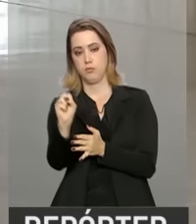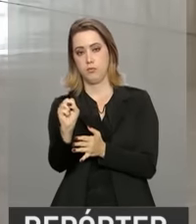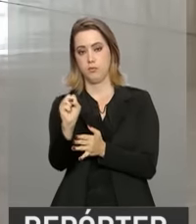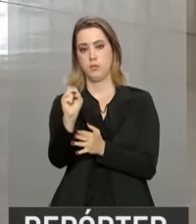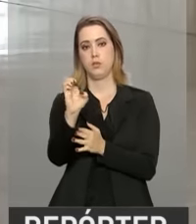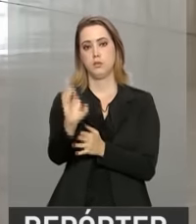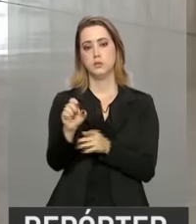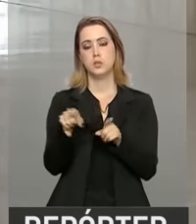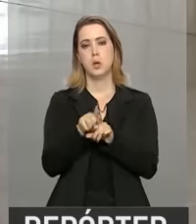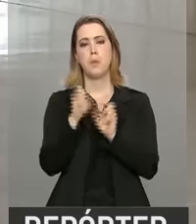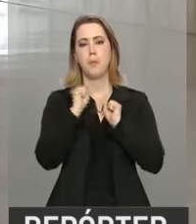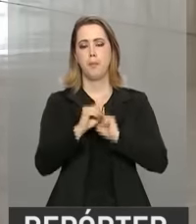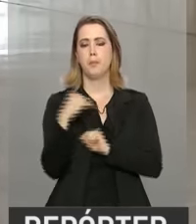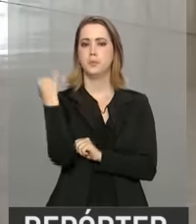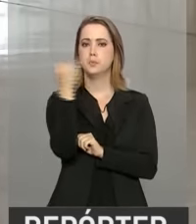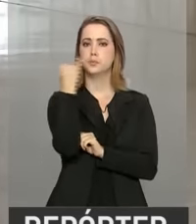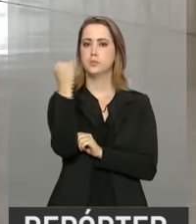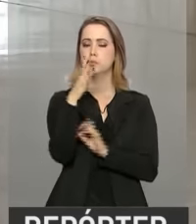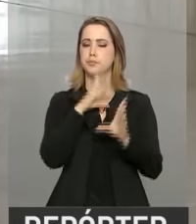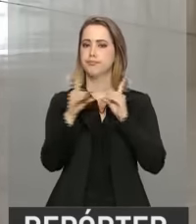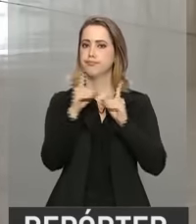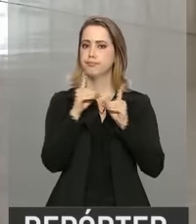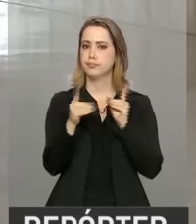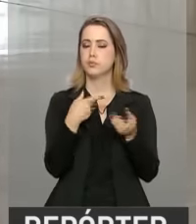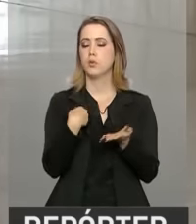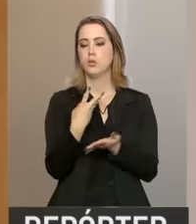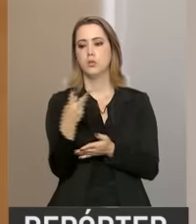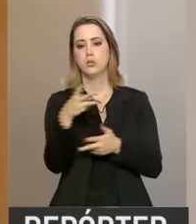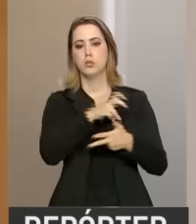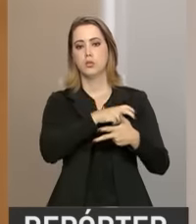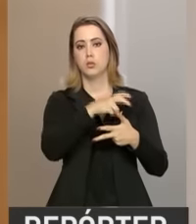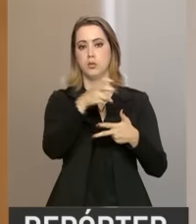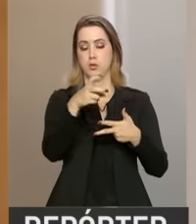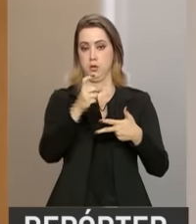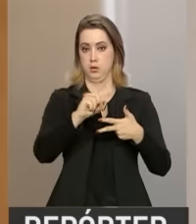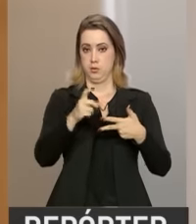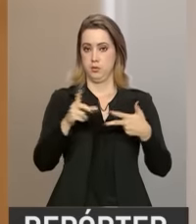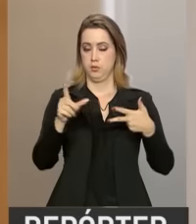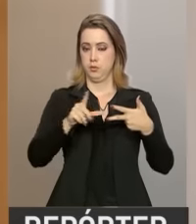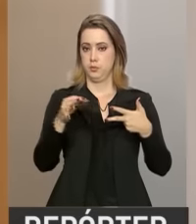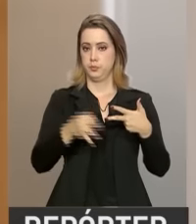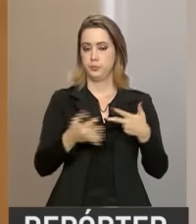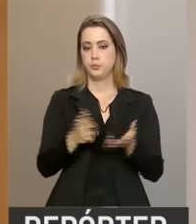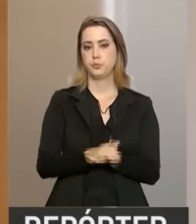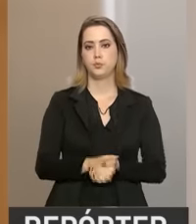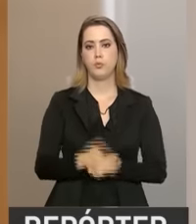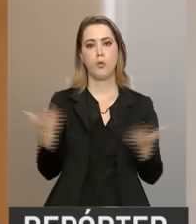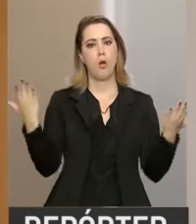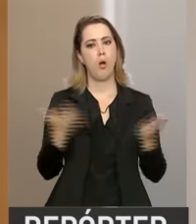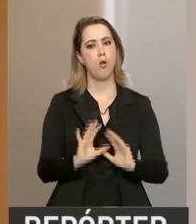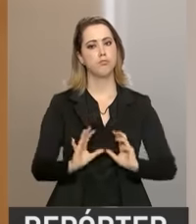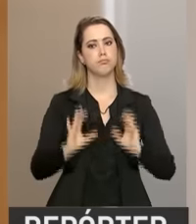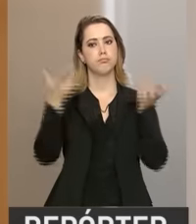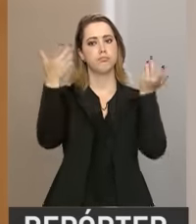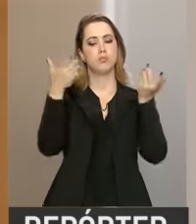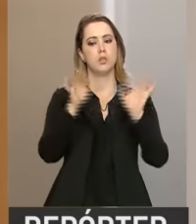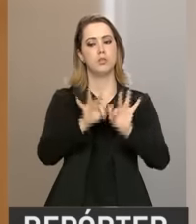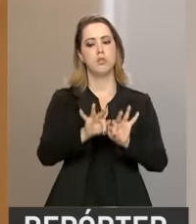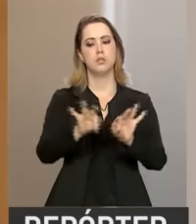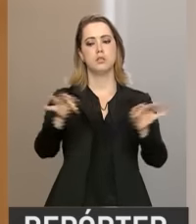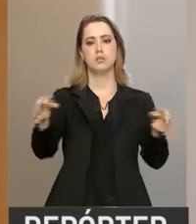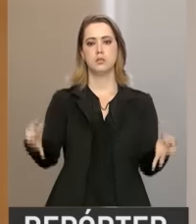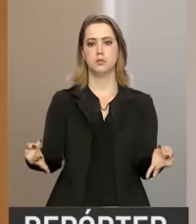diálogo entre os poderes para desburocratizar a gestão do Estado. Hoje se celebra uma desburocratização entre os